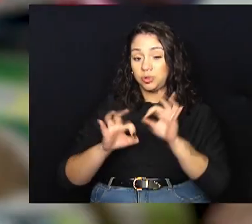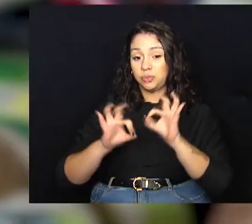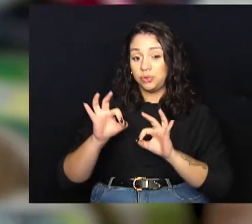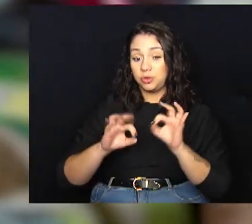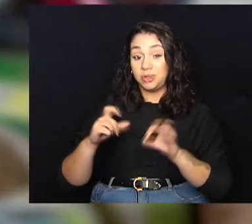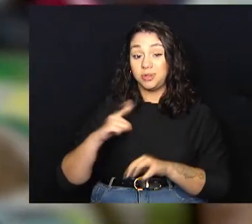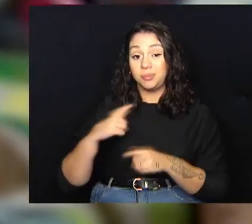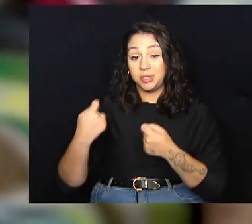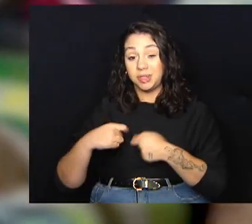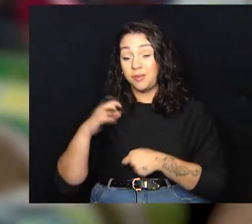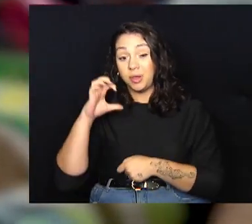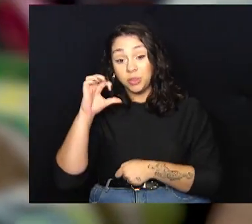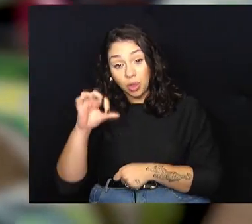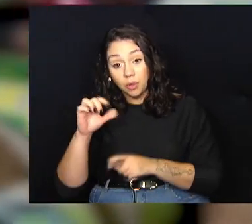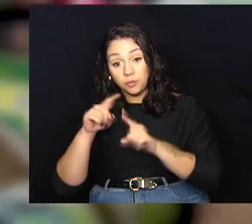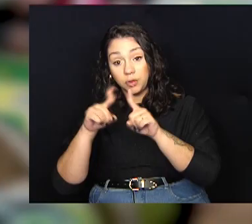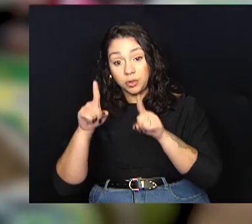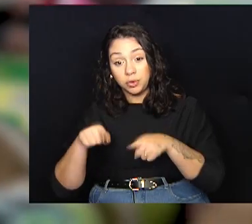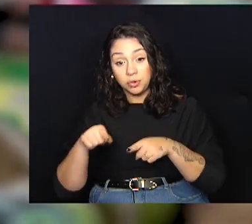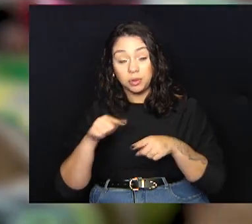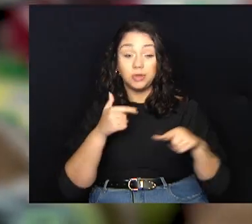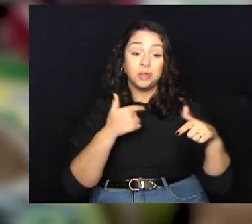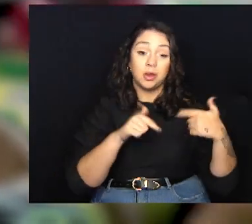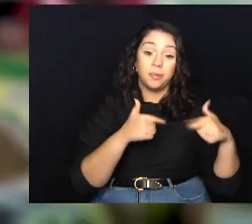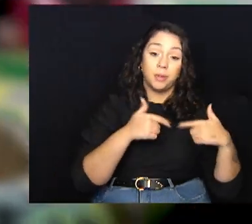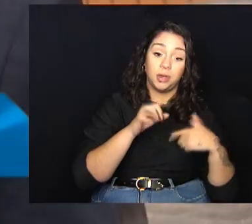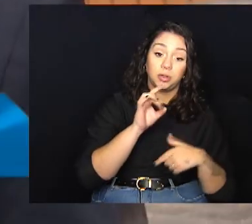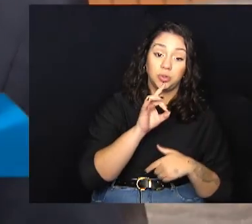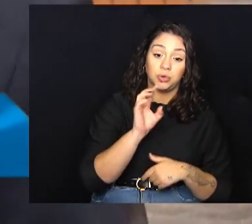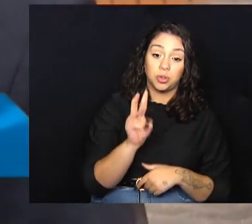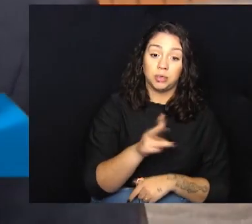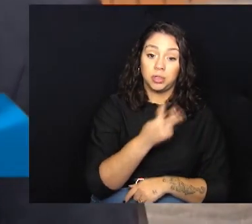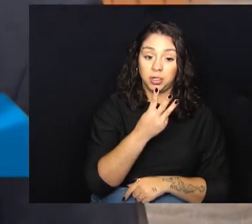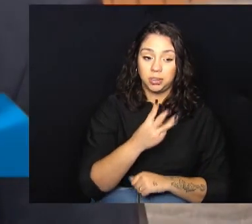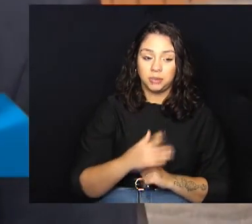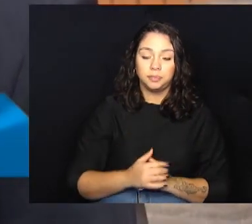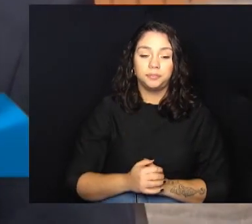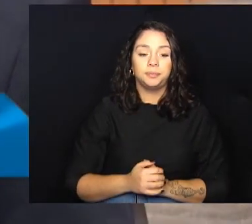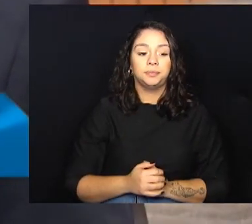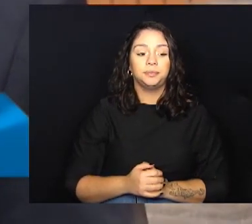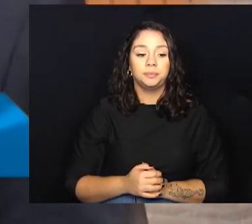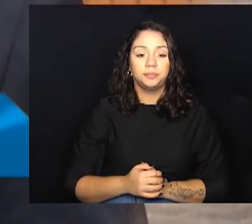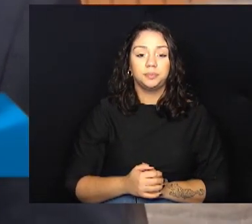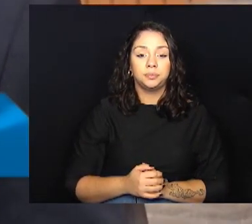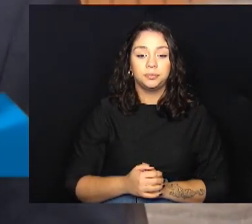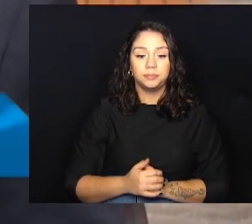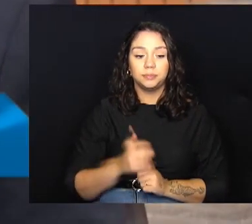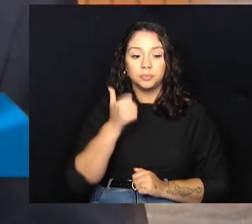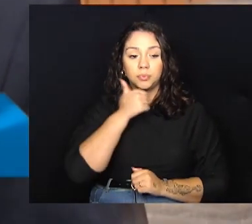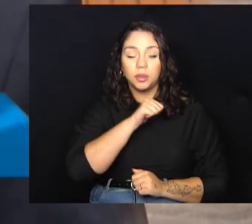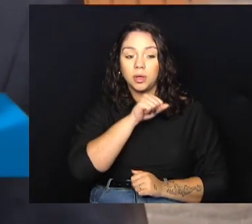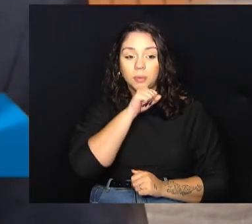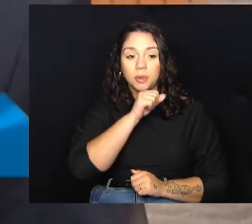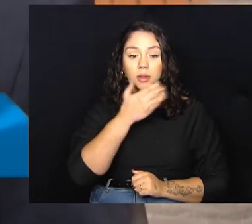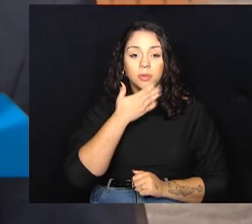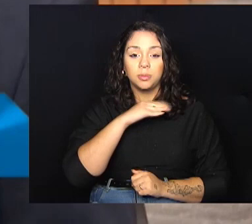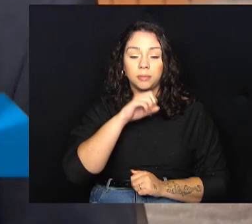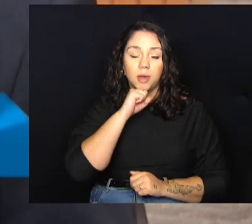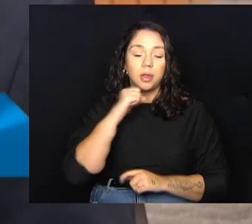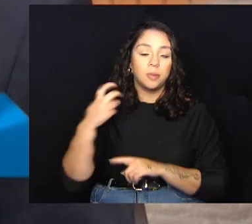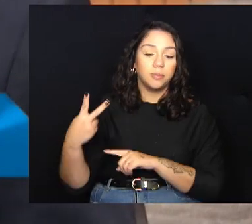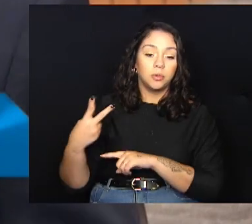ter 9 agentes estão trabalhando com apenas três nós vamos procurando pelos pais de algumas escolas